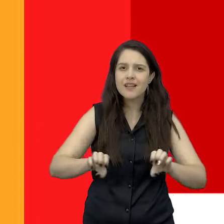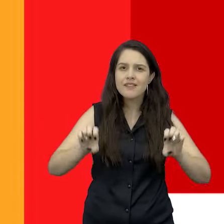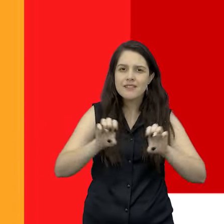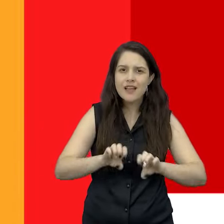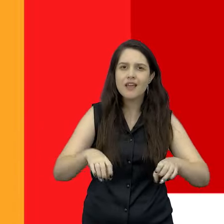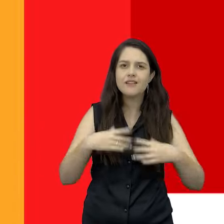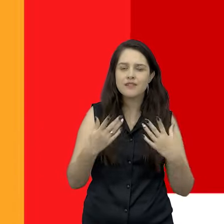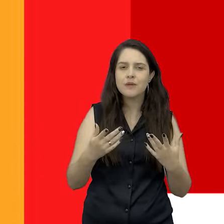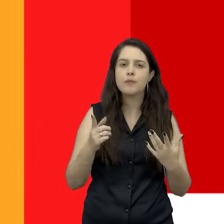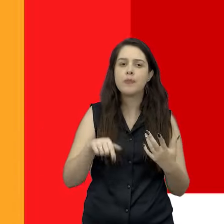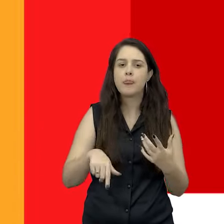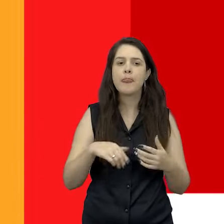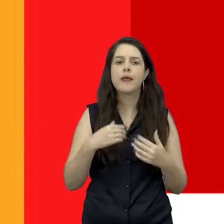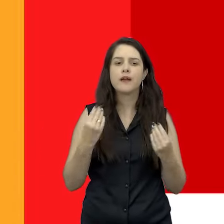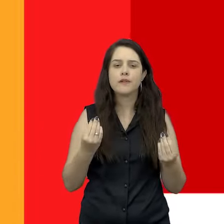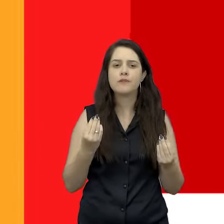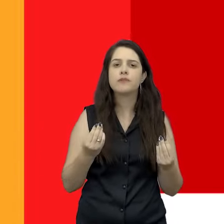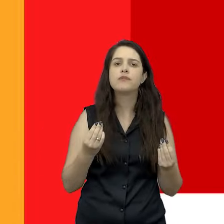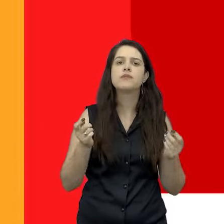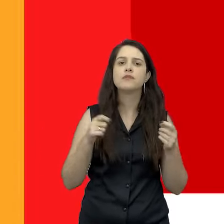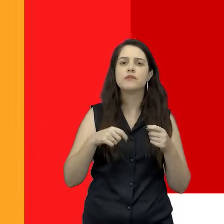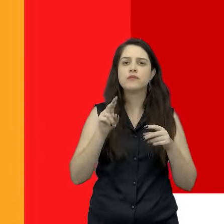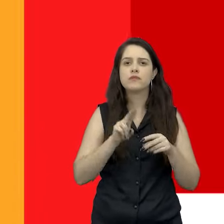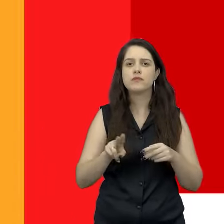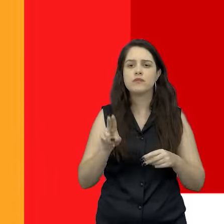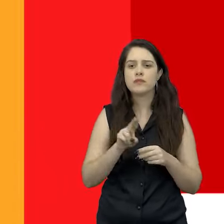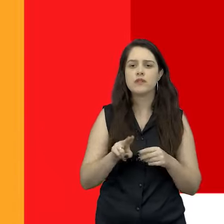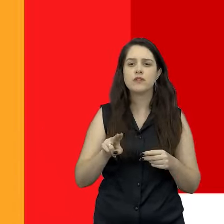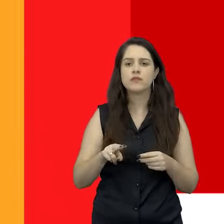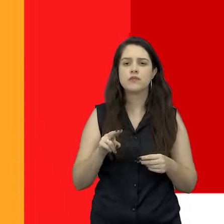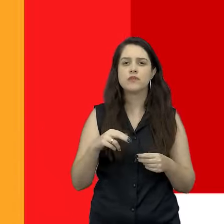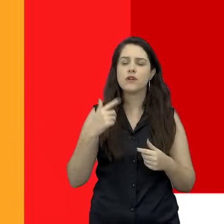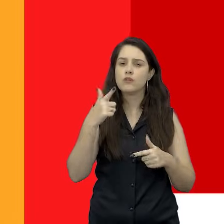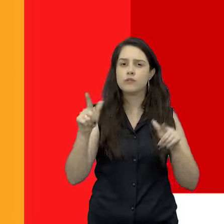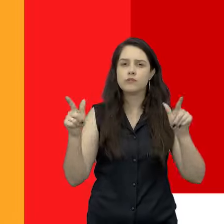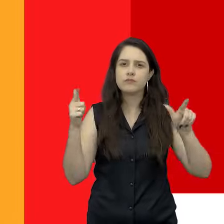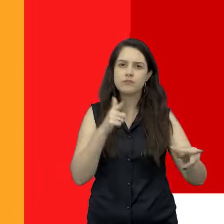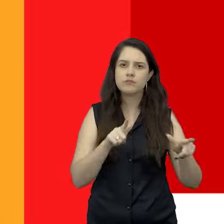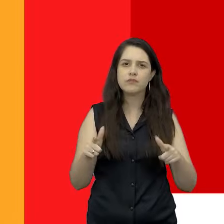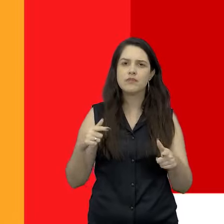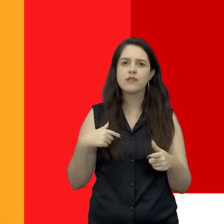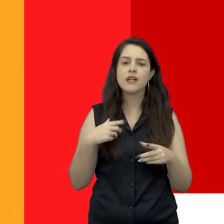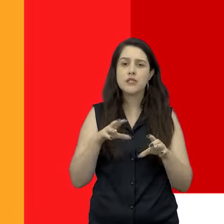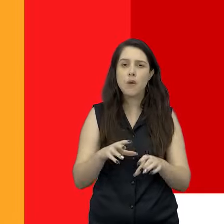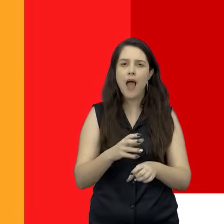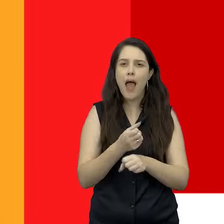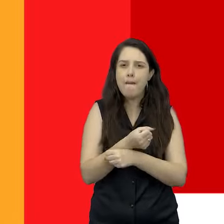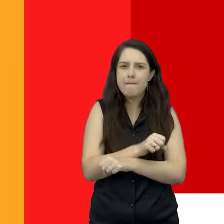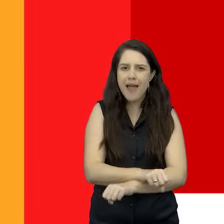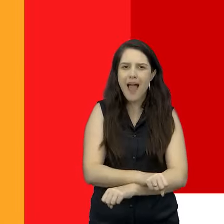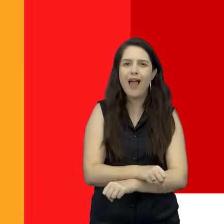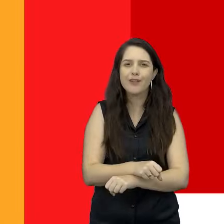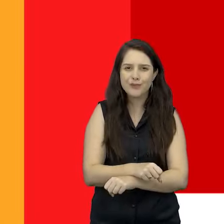quadro indicativo das aulas, ou seja, as aulas estão articuladas uma à outra, estão amarradas, né, para que